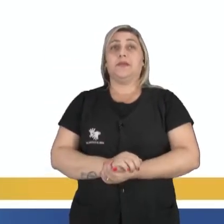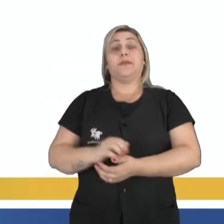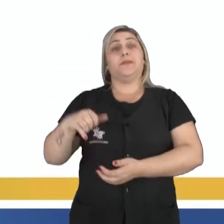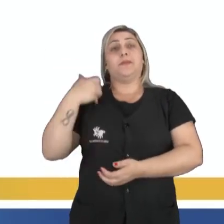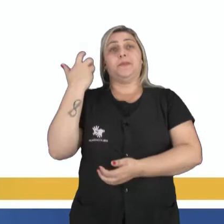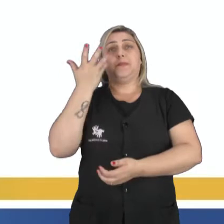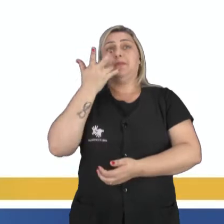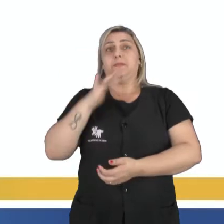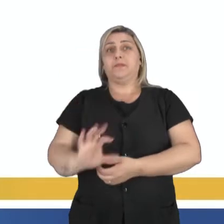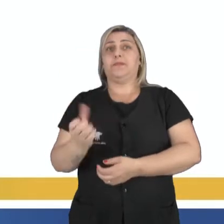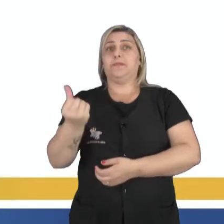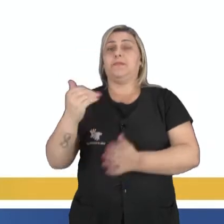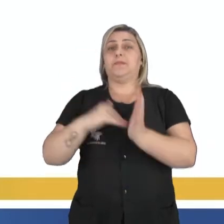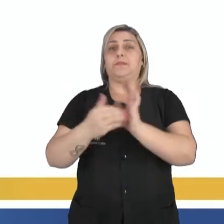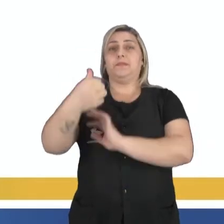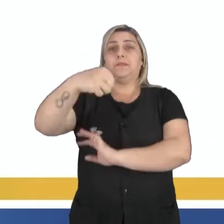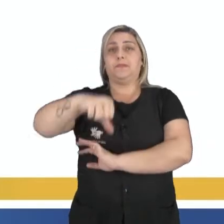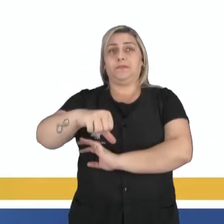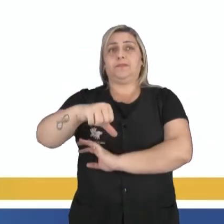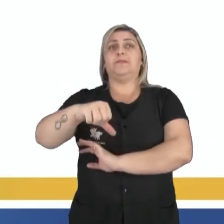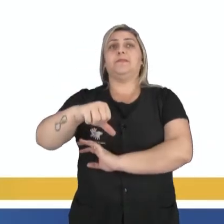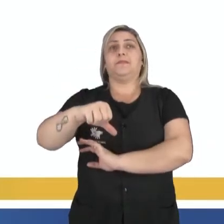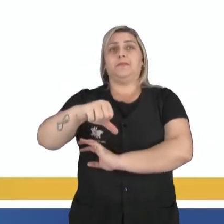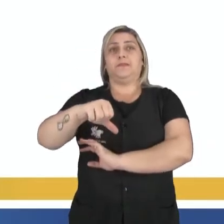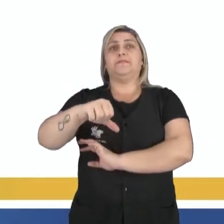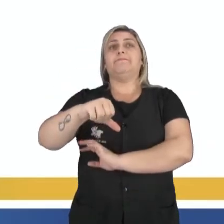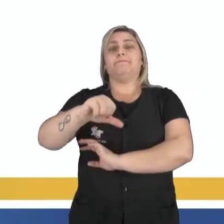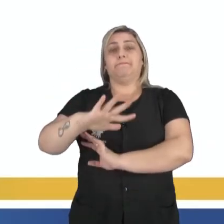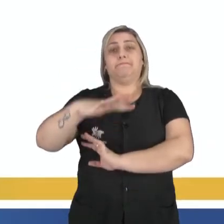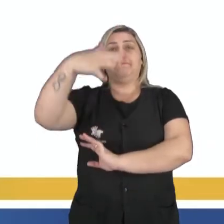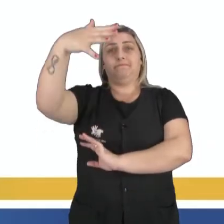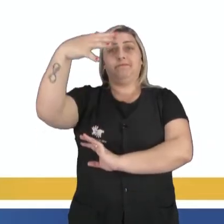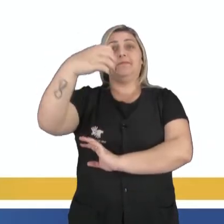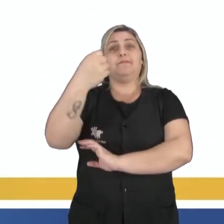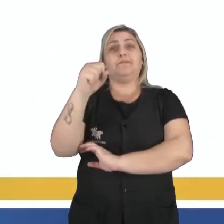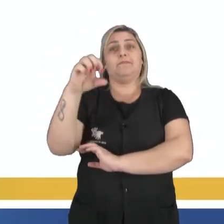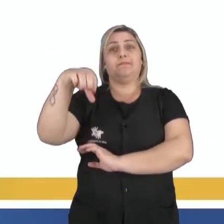Entre crianças de 6 a 9 anos, aumentamos aí a faixa etária,